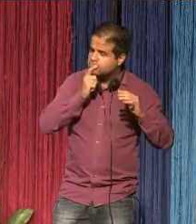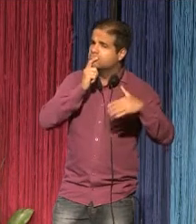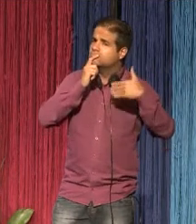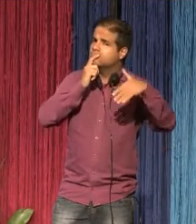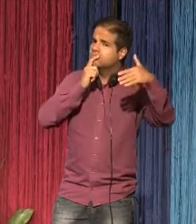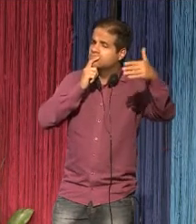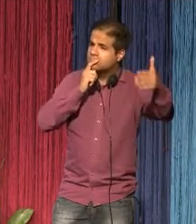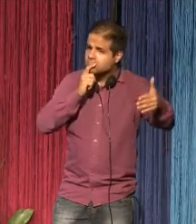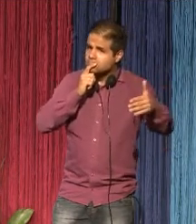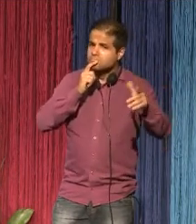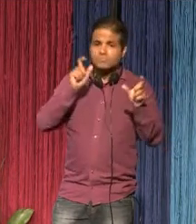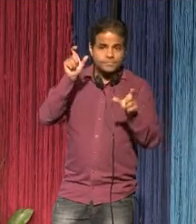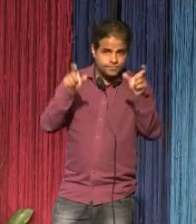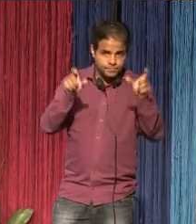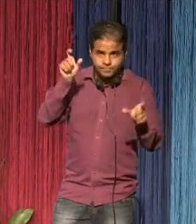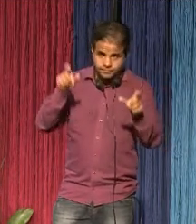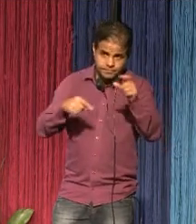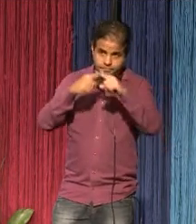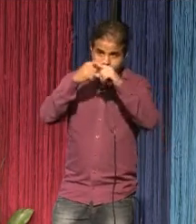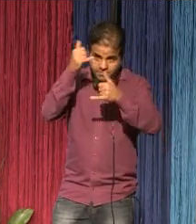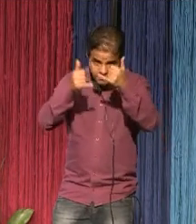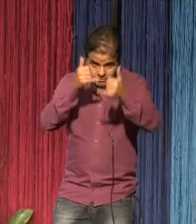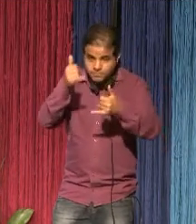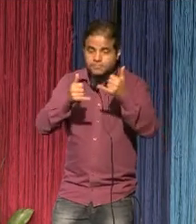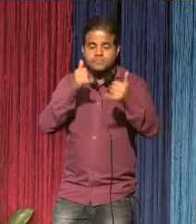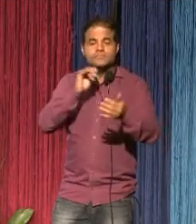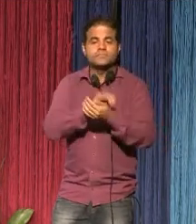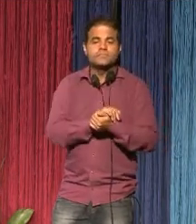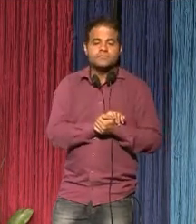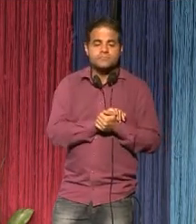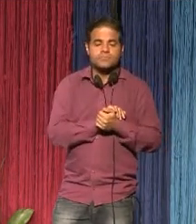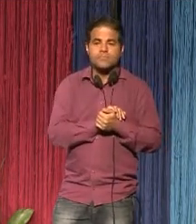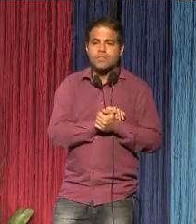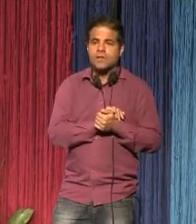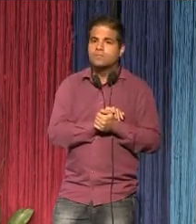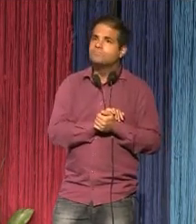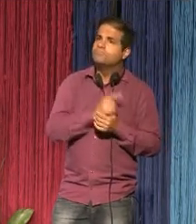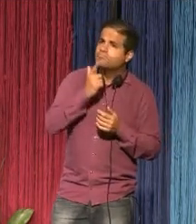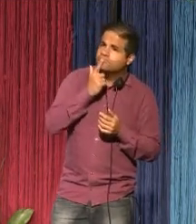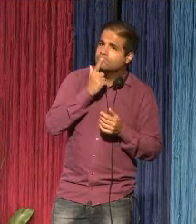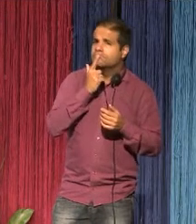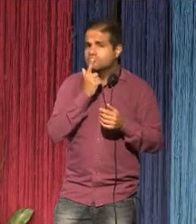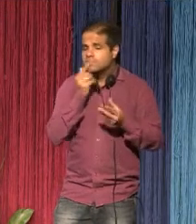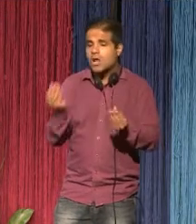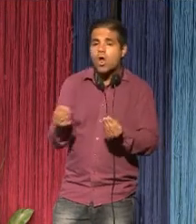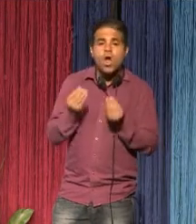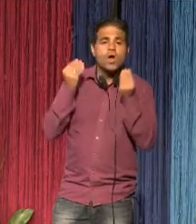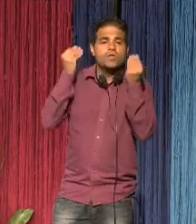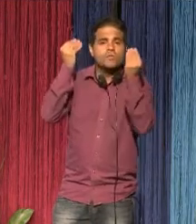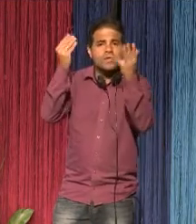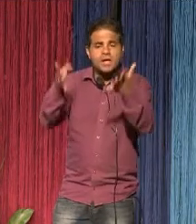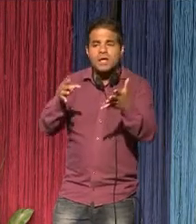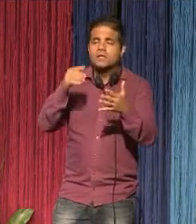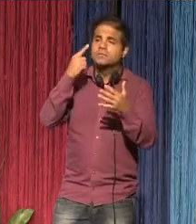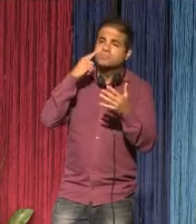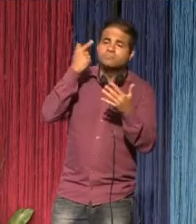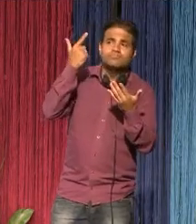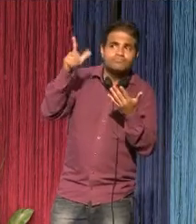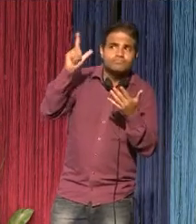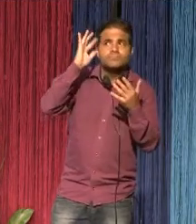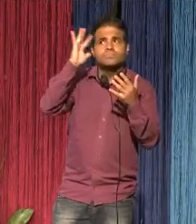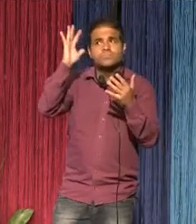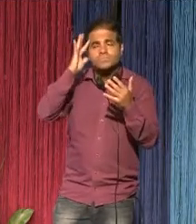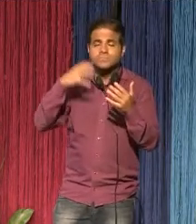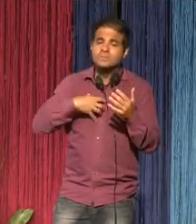dos sujeitos que jogam, que brincam, a teoria de Piaget oferece uma alternativa de se